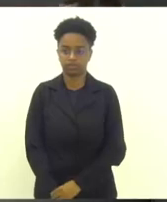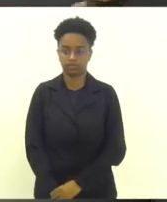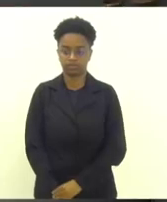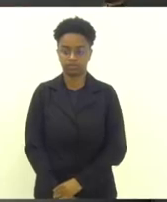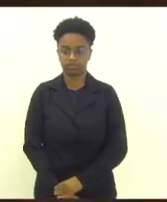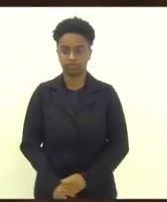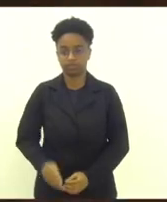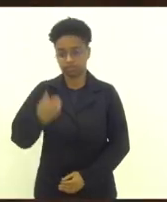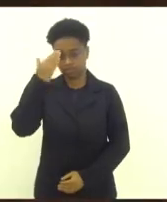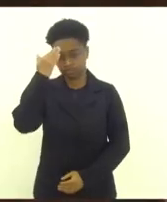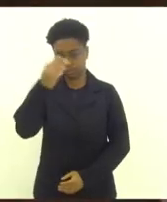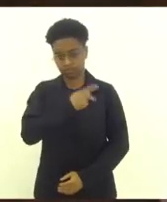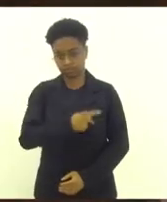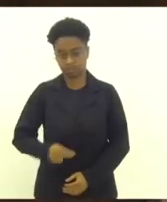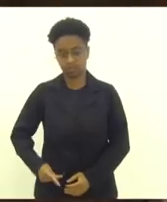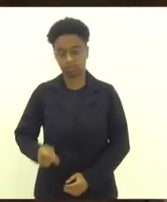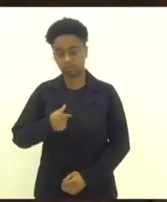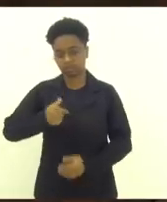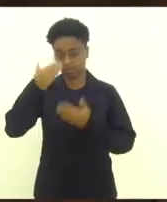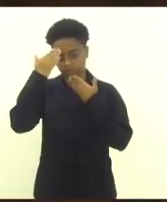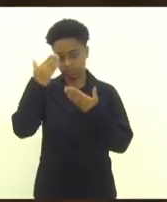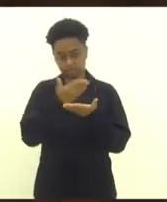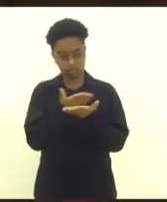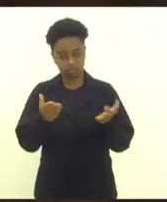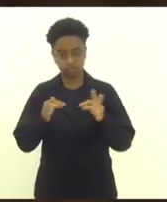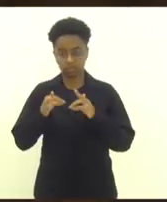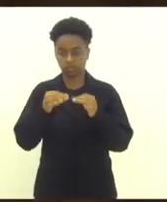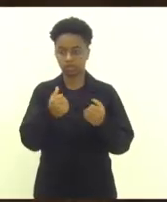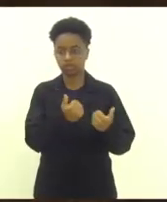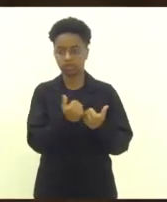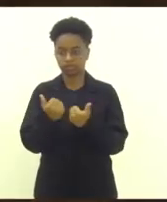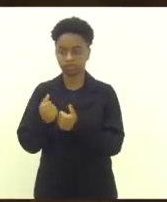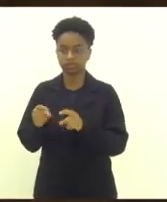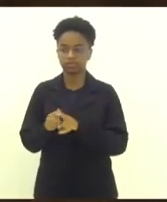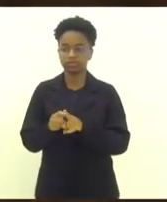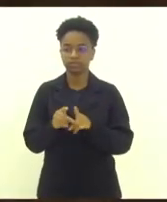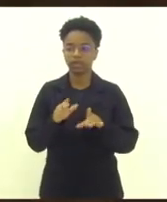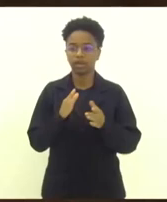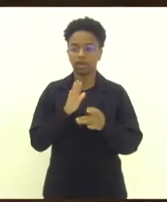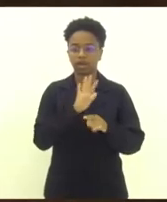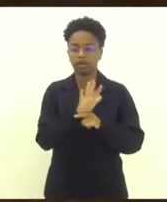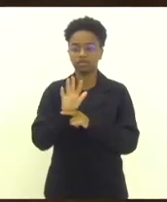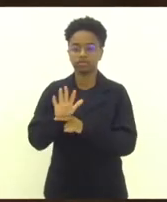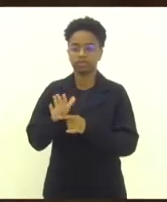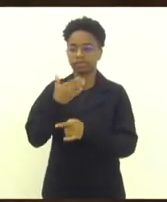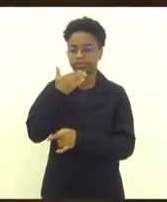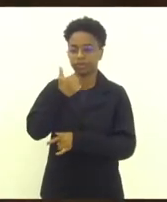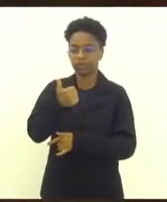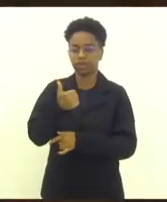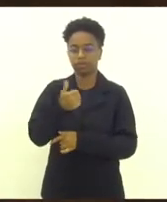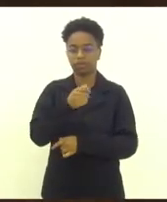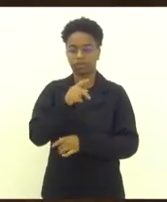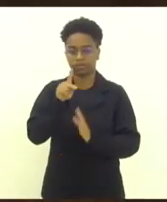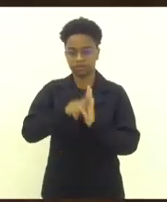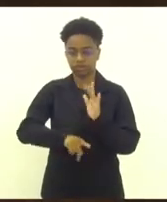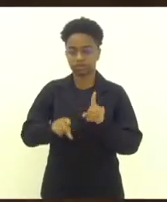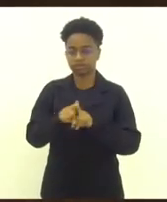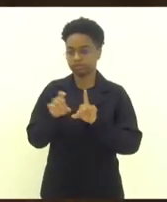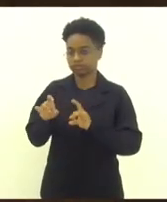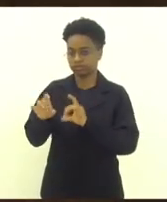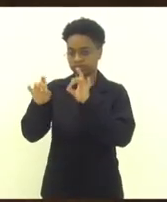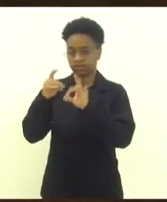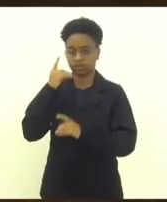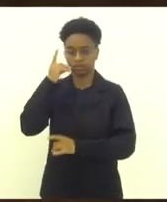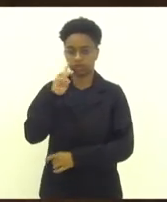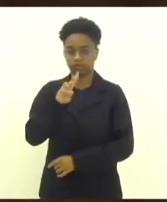Presidente só para agradecer o apoio de todos os parlamentares que colaboraram enriqueceram esse projeto especial Deputado Walter Ceasa que tinha